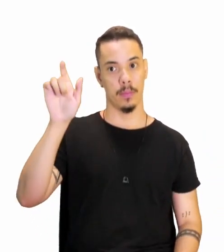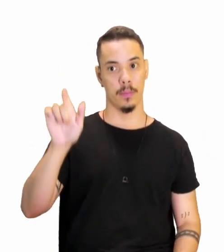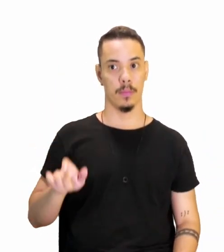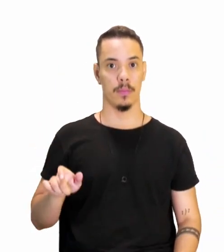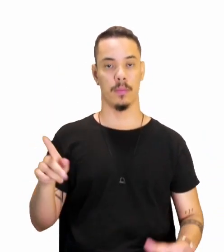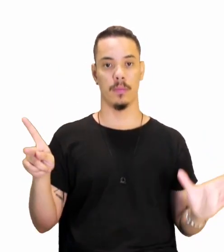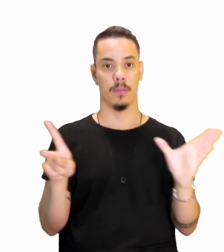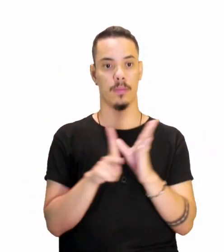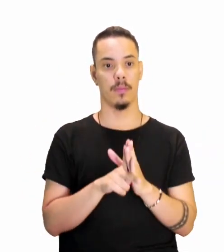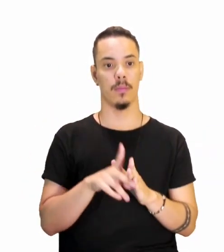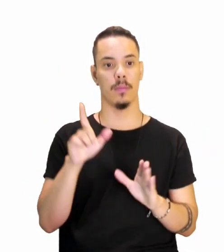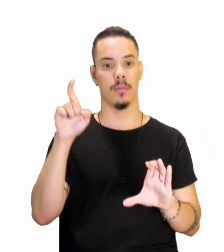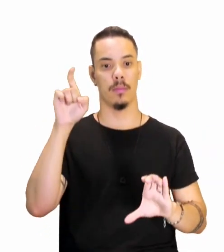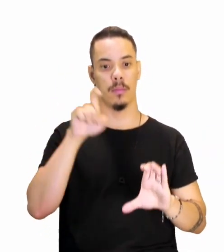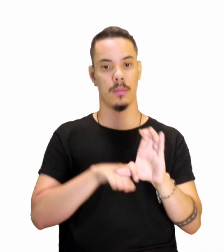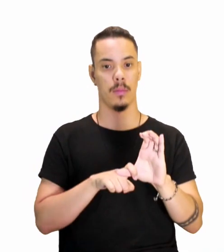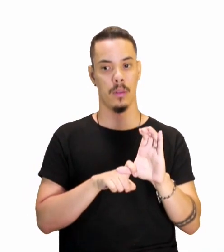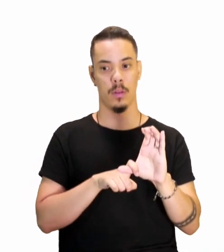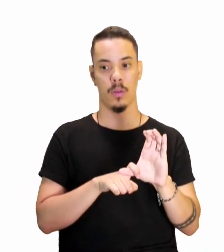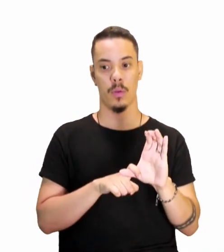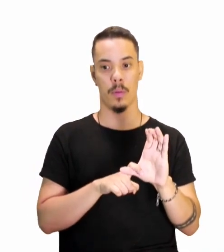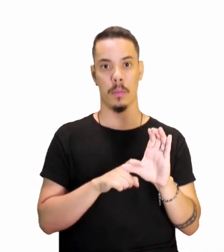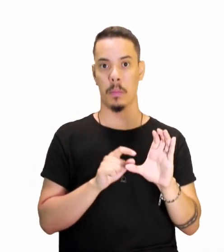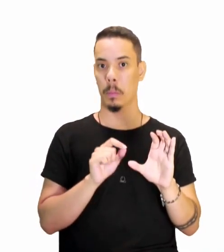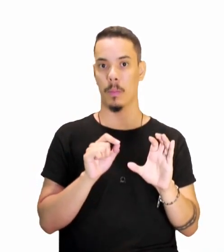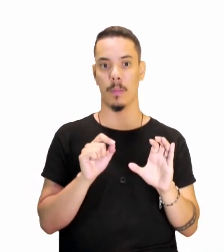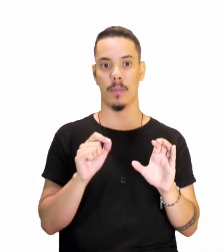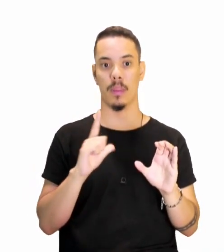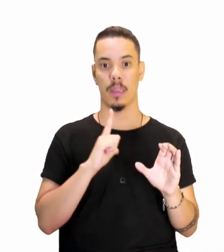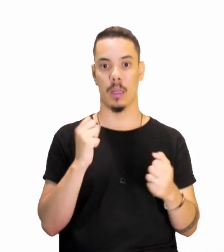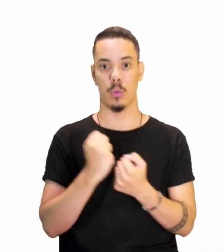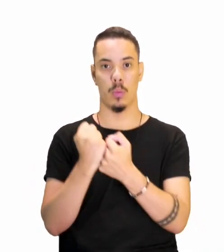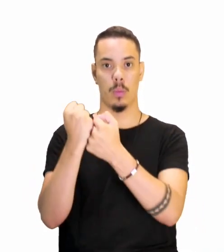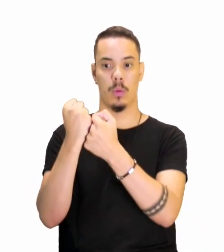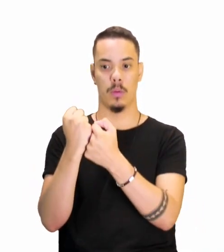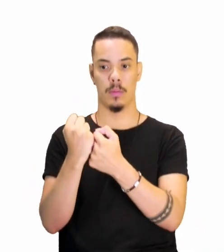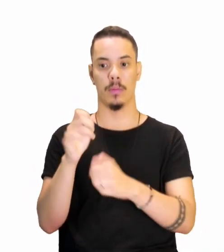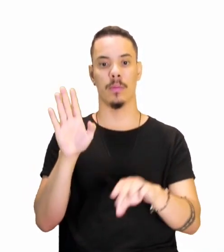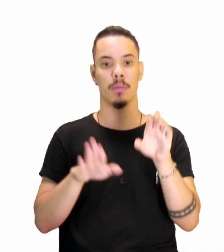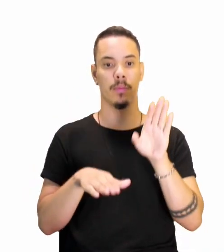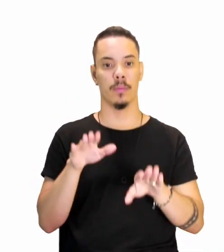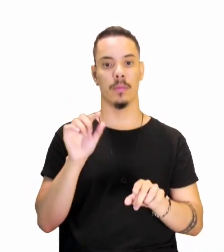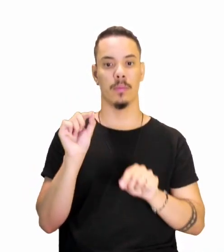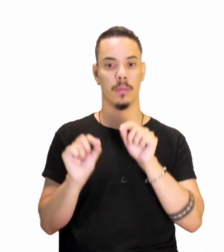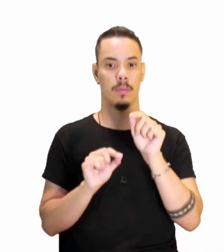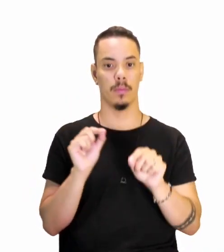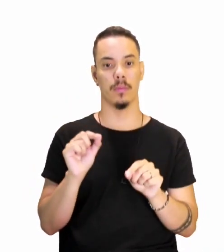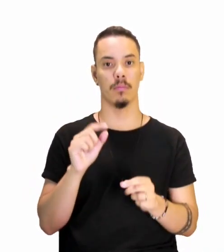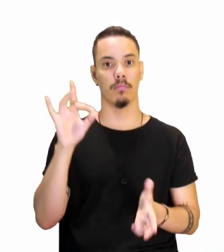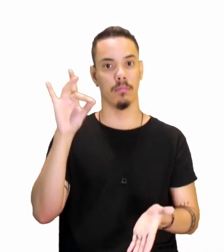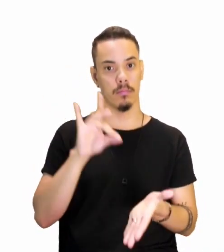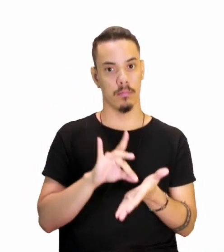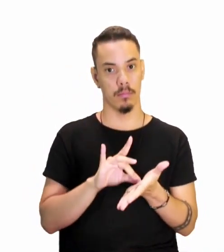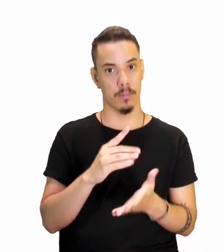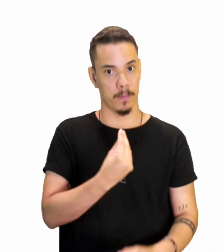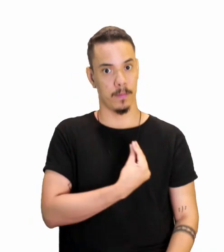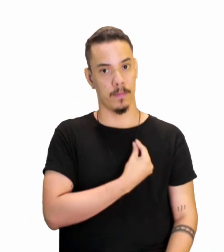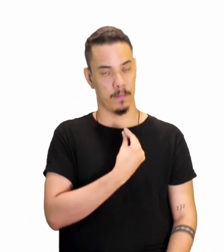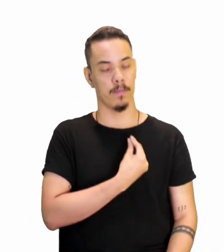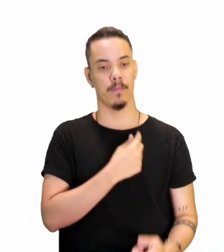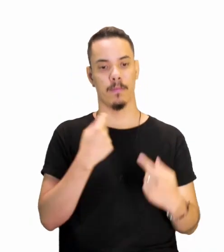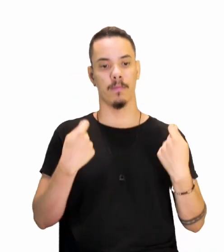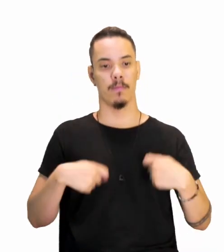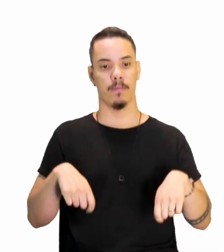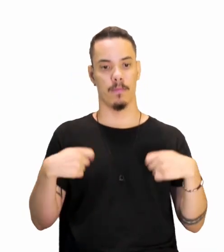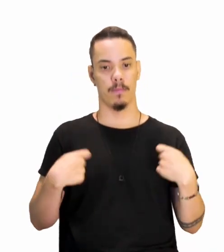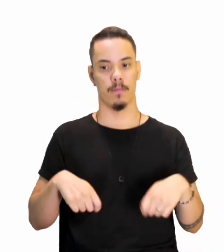quê? Dependentes de um suporte. Vai depender de quem? Do concreto para existir,